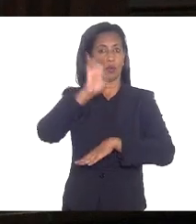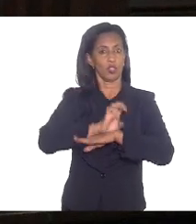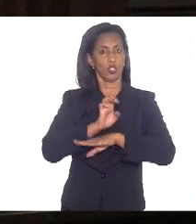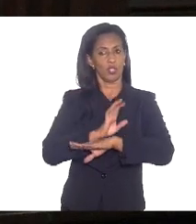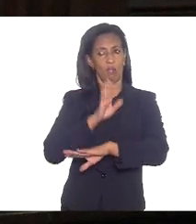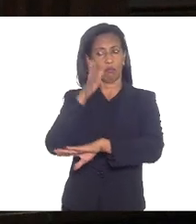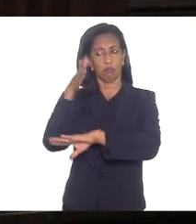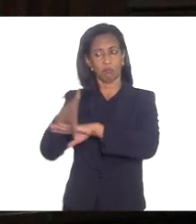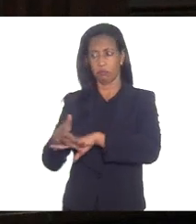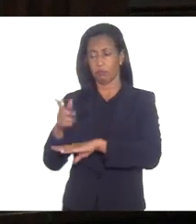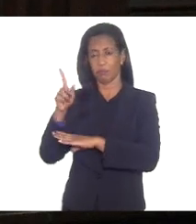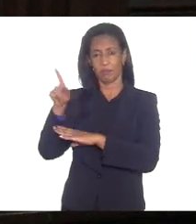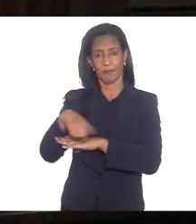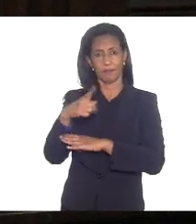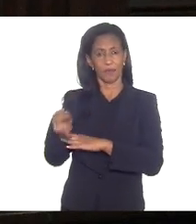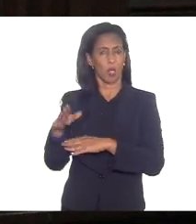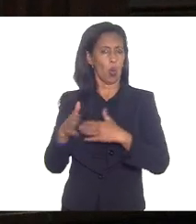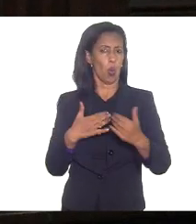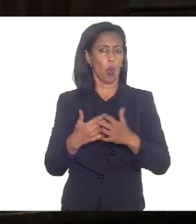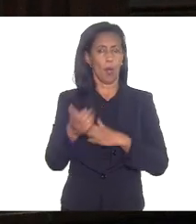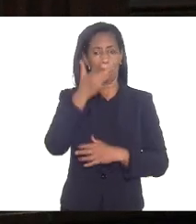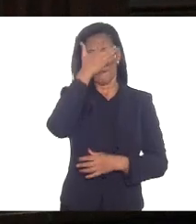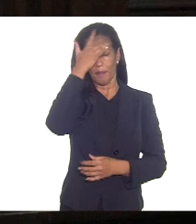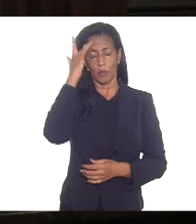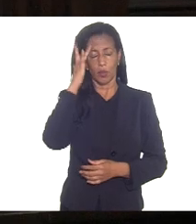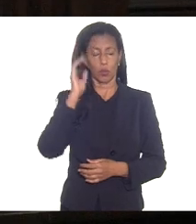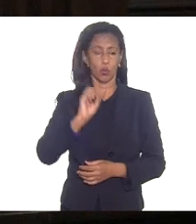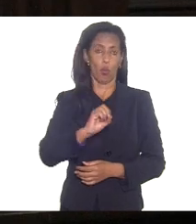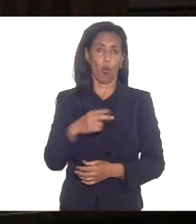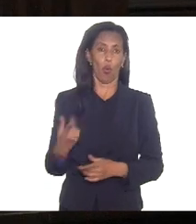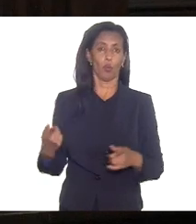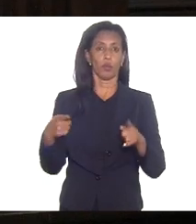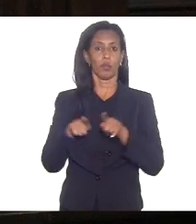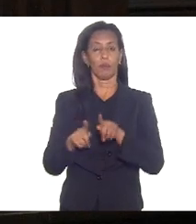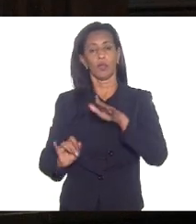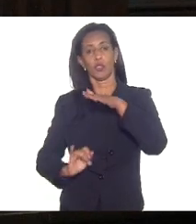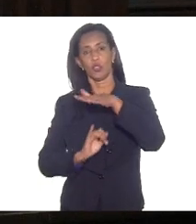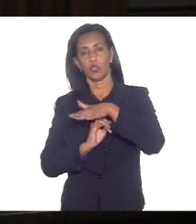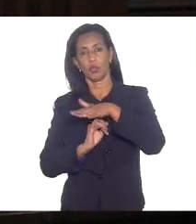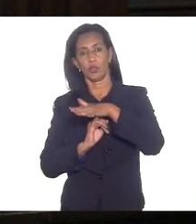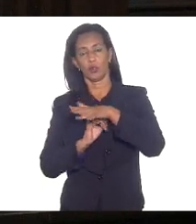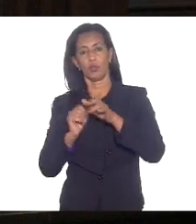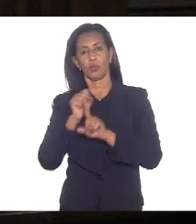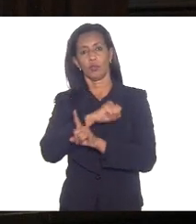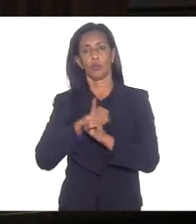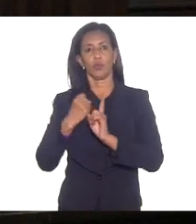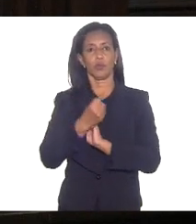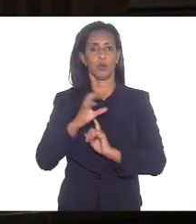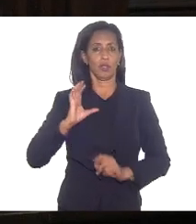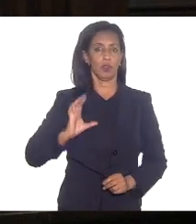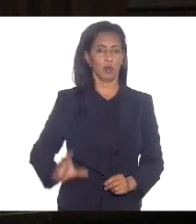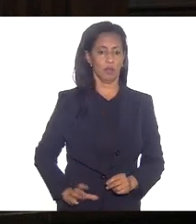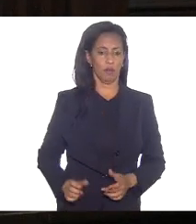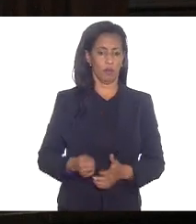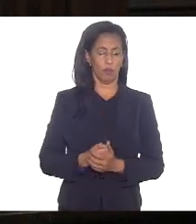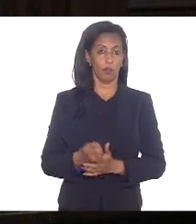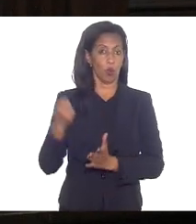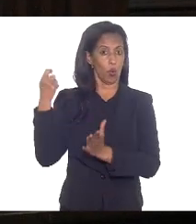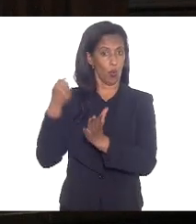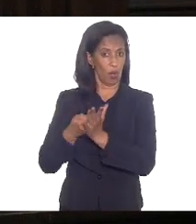de qualquer cidadão ou ainda de instituições da sociedade civil. O